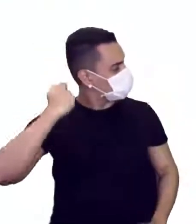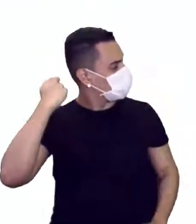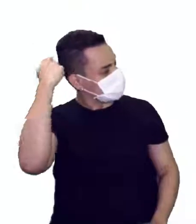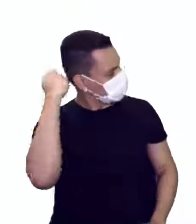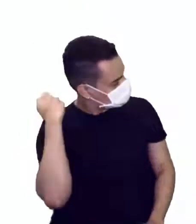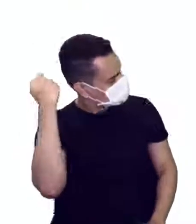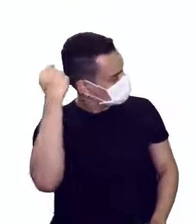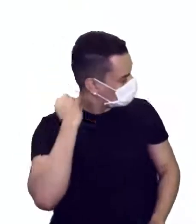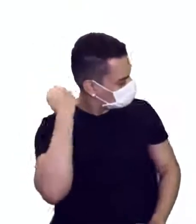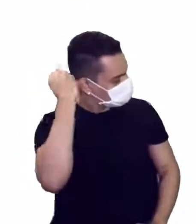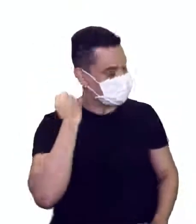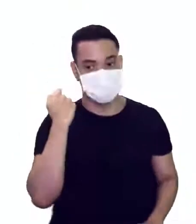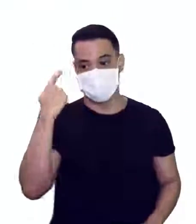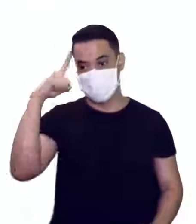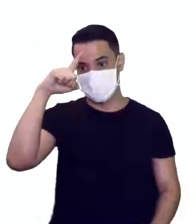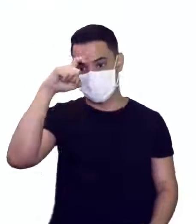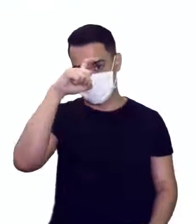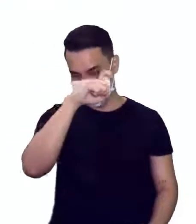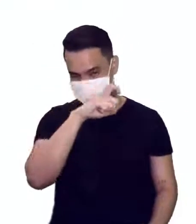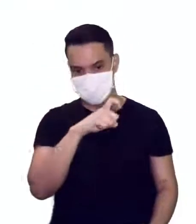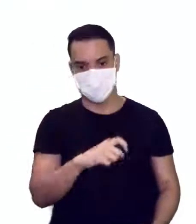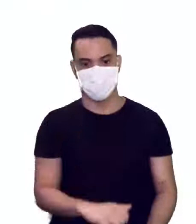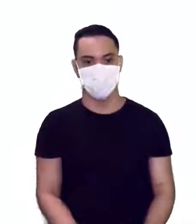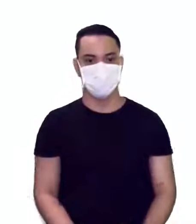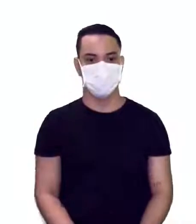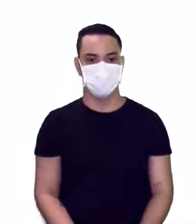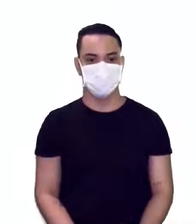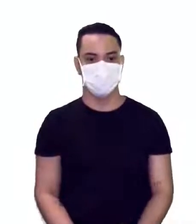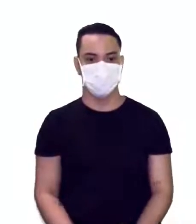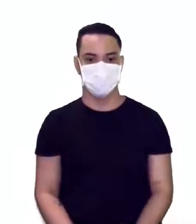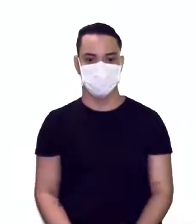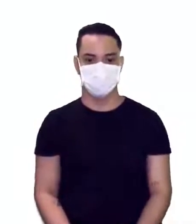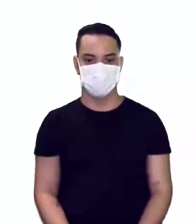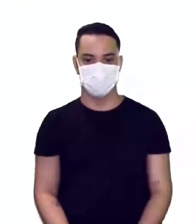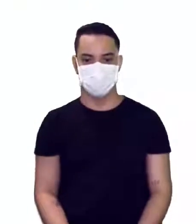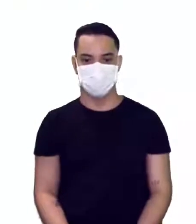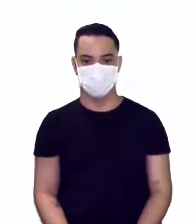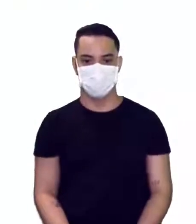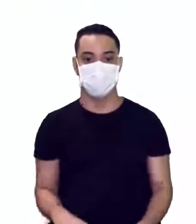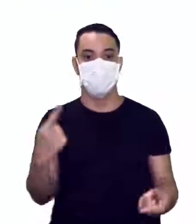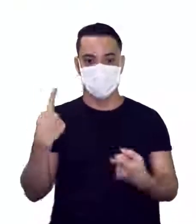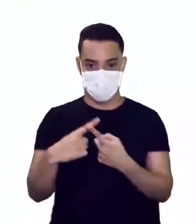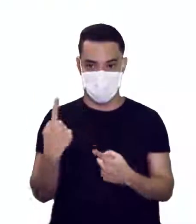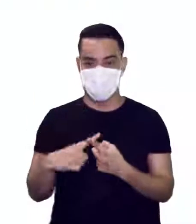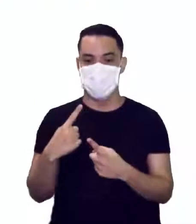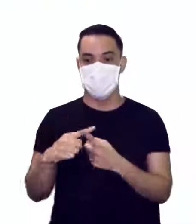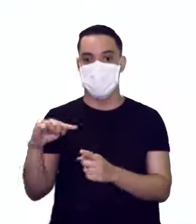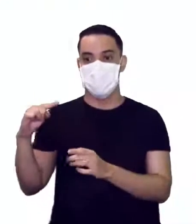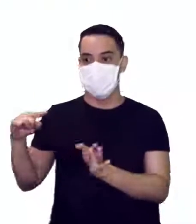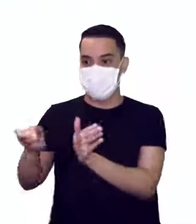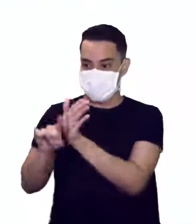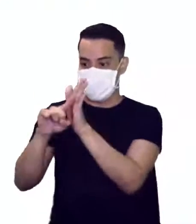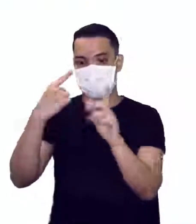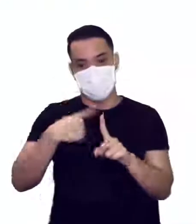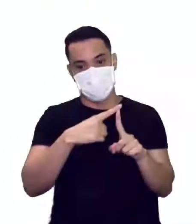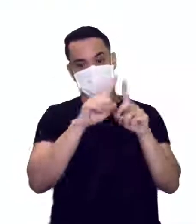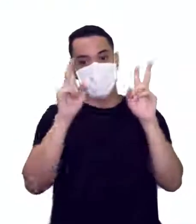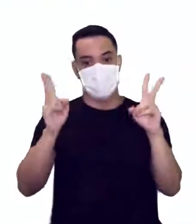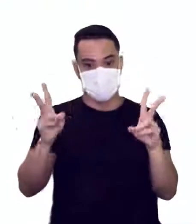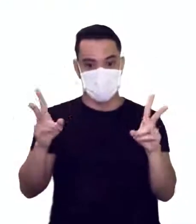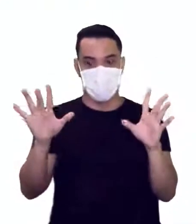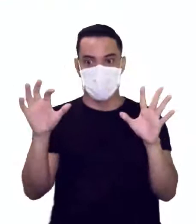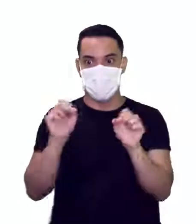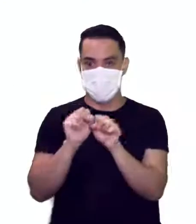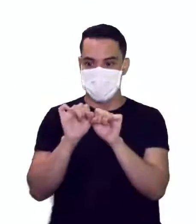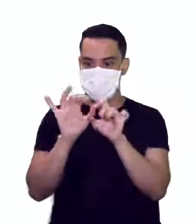pessoal? Como nesse tipo de eletrização, as cargas possuem o mesmo sinal, os fios passam a se repelirem,